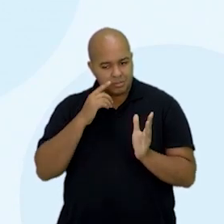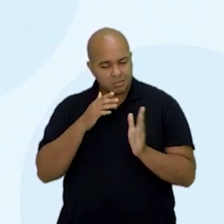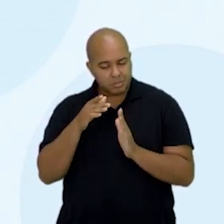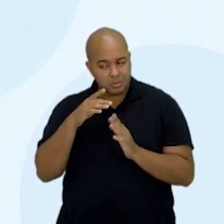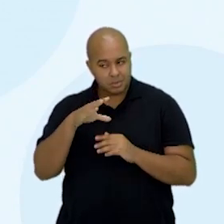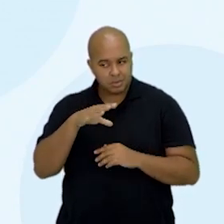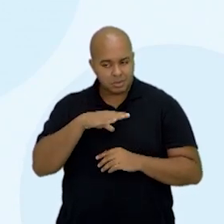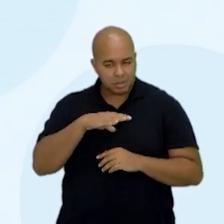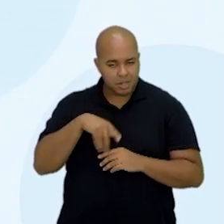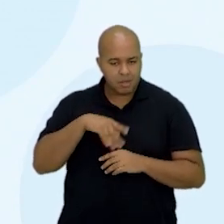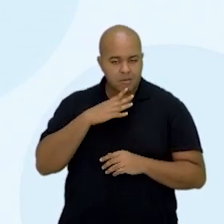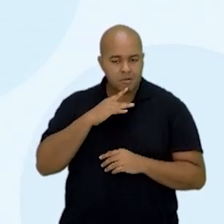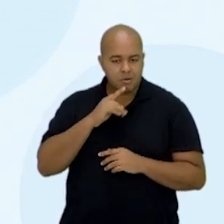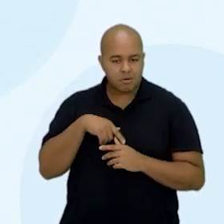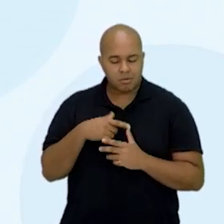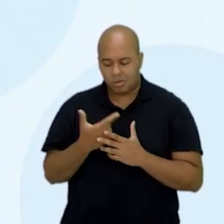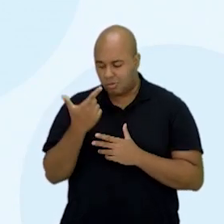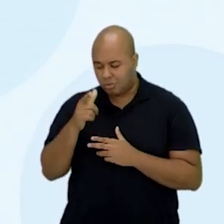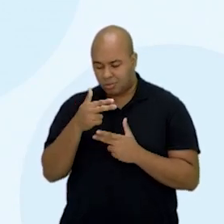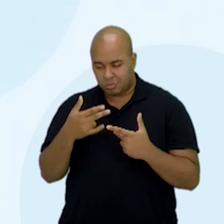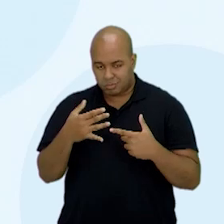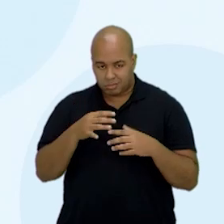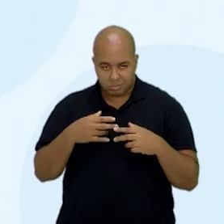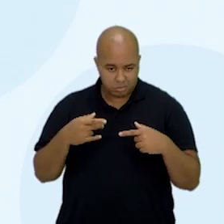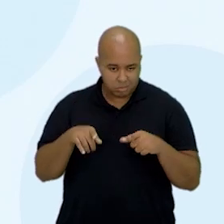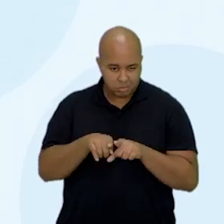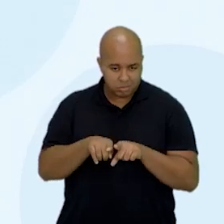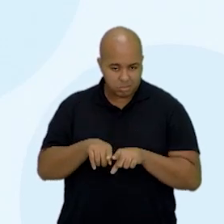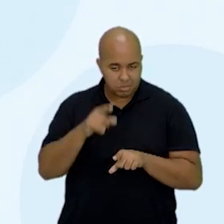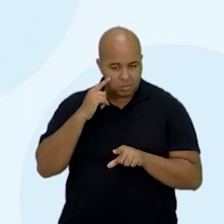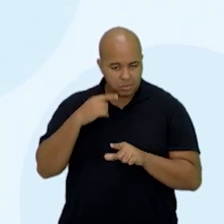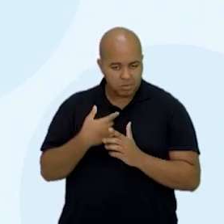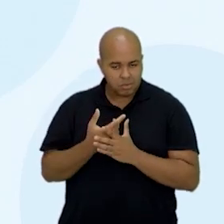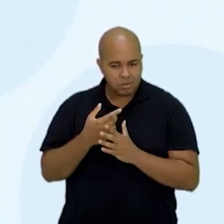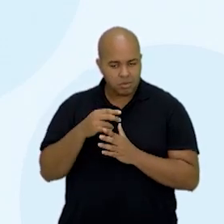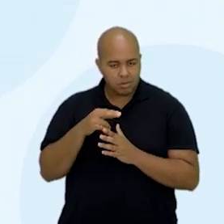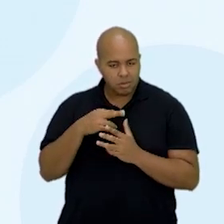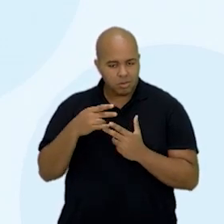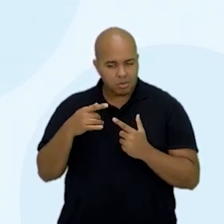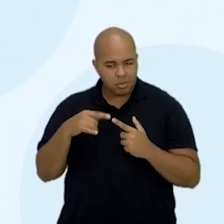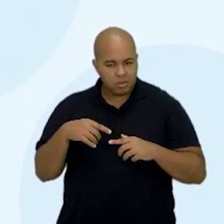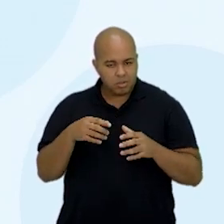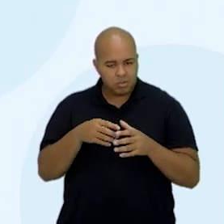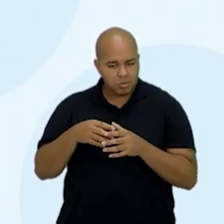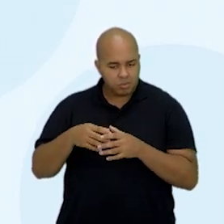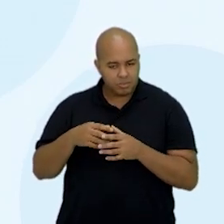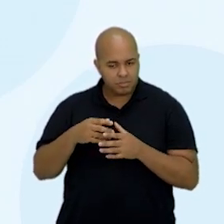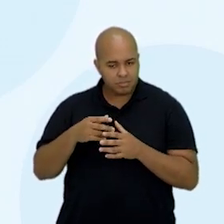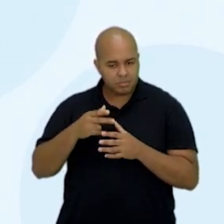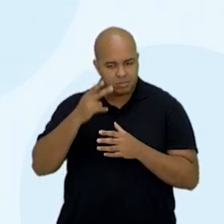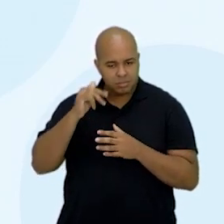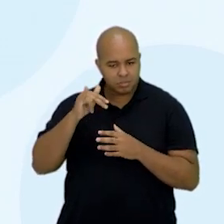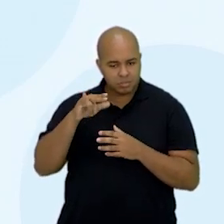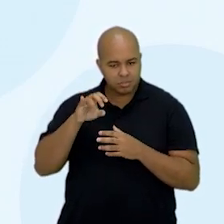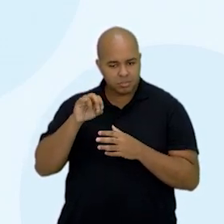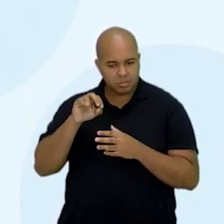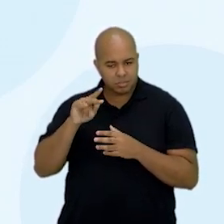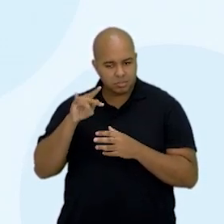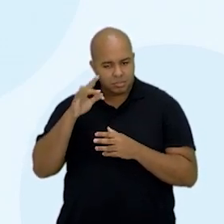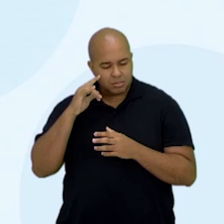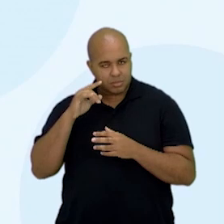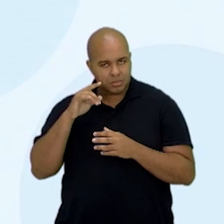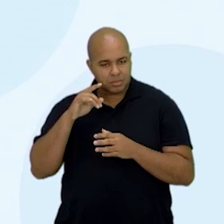é conhecida entre outros fatores for Colonial Indochina times então